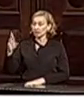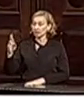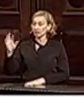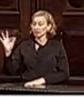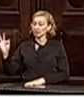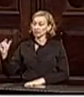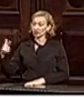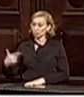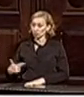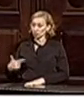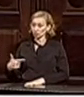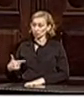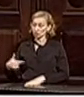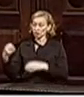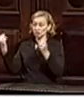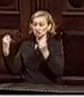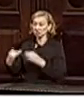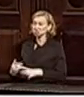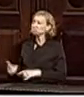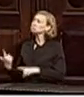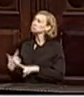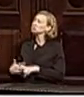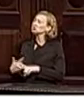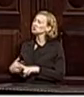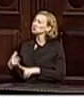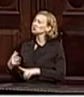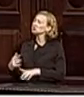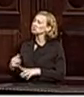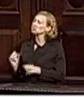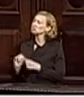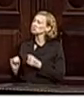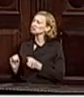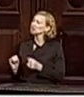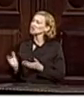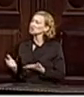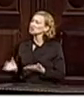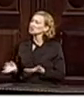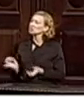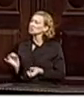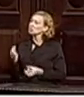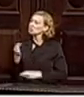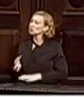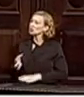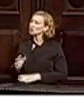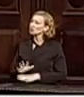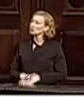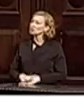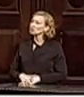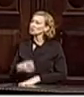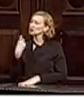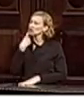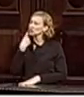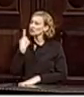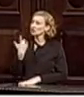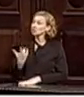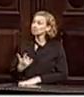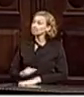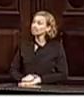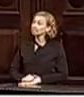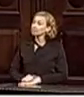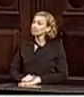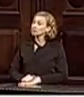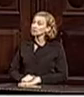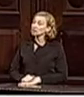a explicação de por que não o fez desta forma na sexta-feira